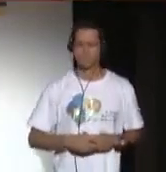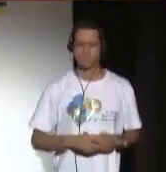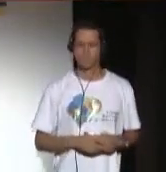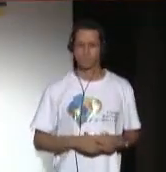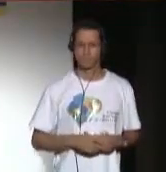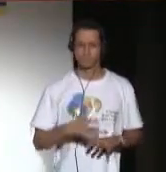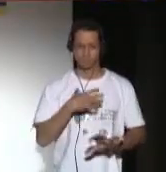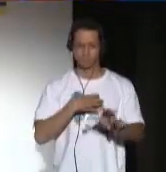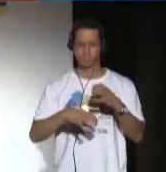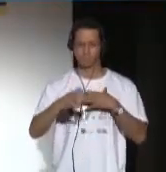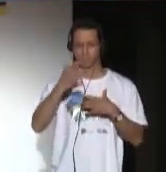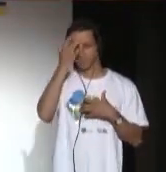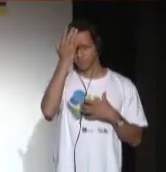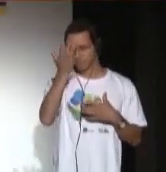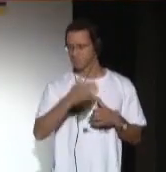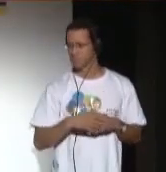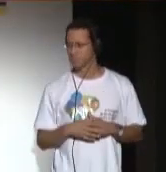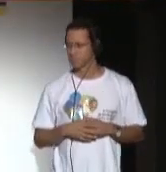Empatia já é mais fácil.